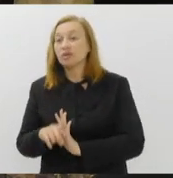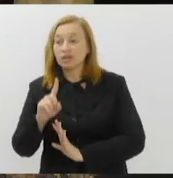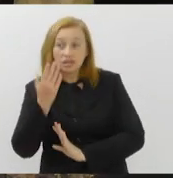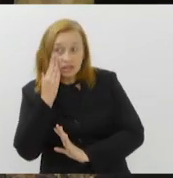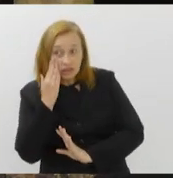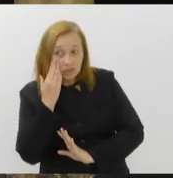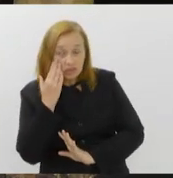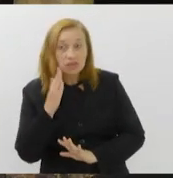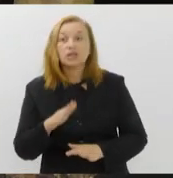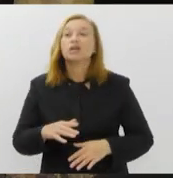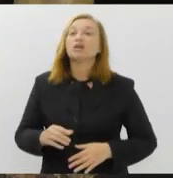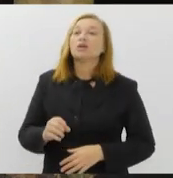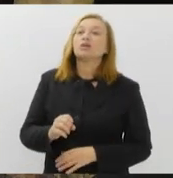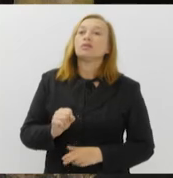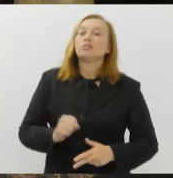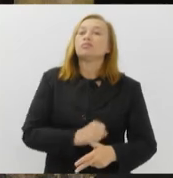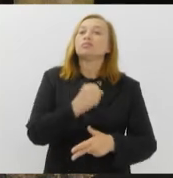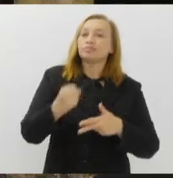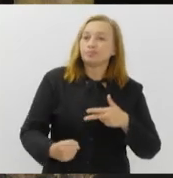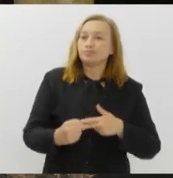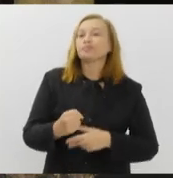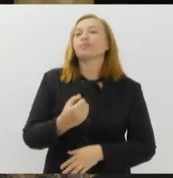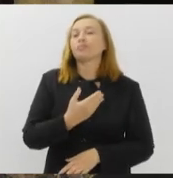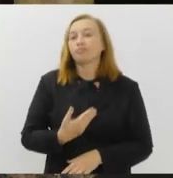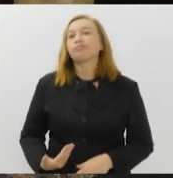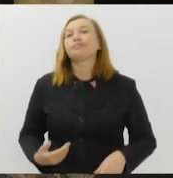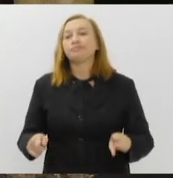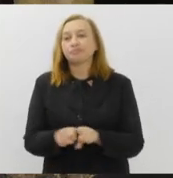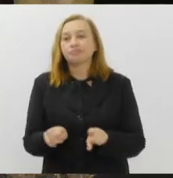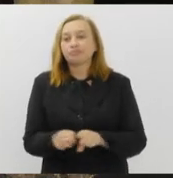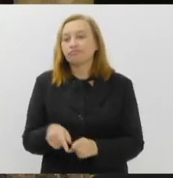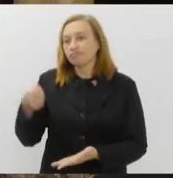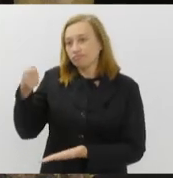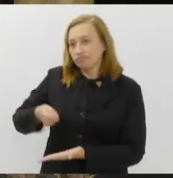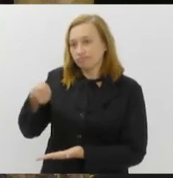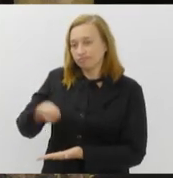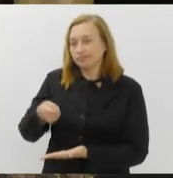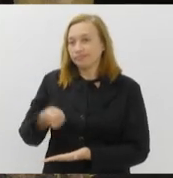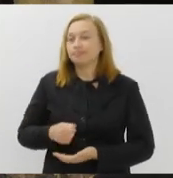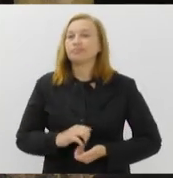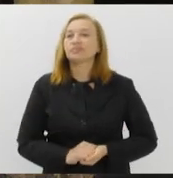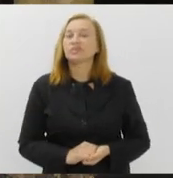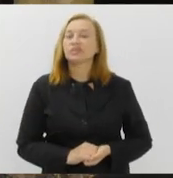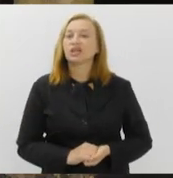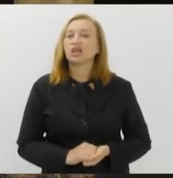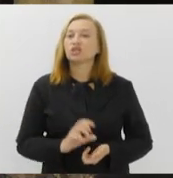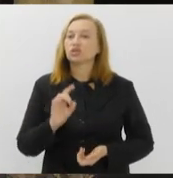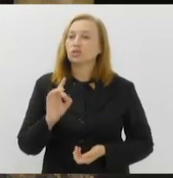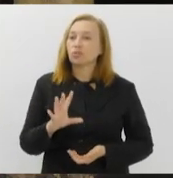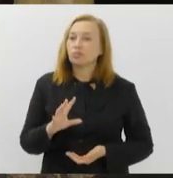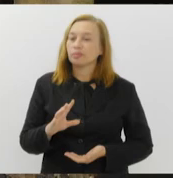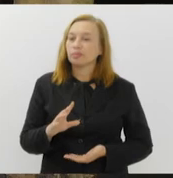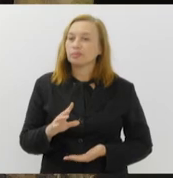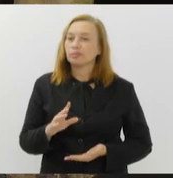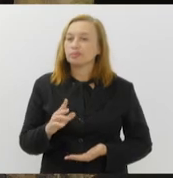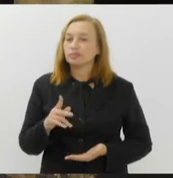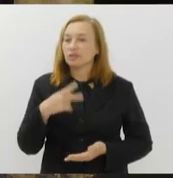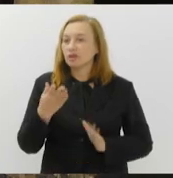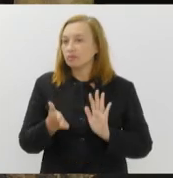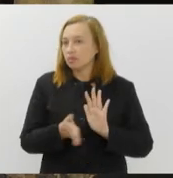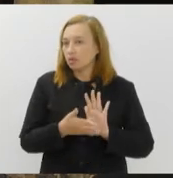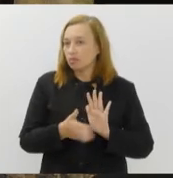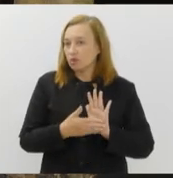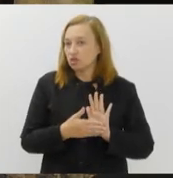E tanto do poder público também, que deve entender que é uma obrigação. Queria, só para deixar uma proposta